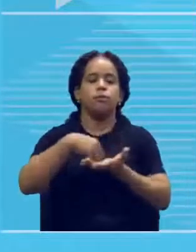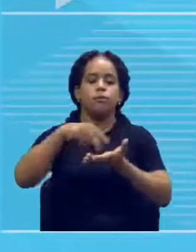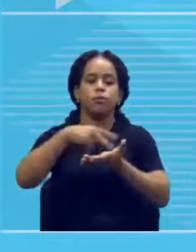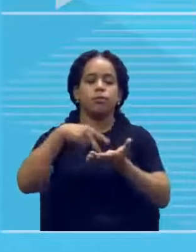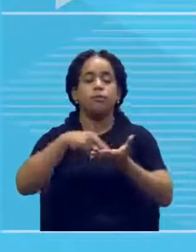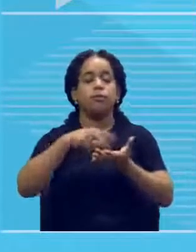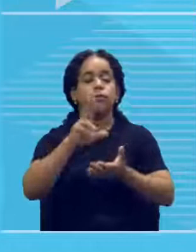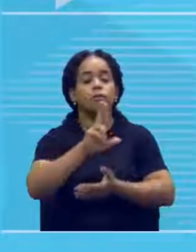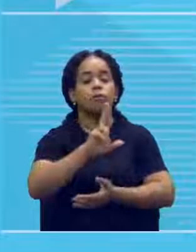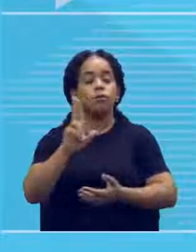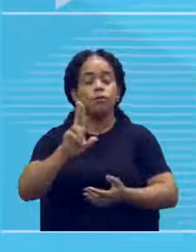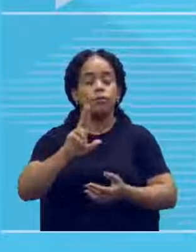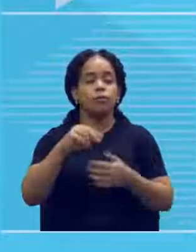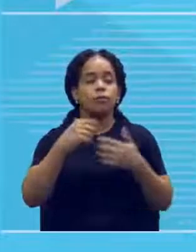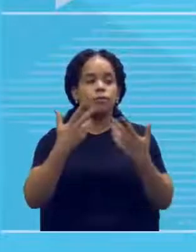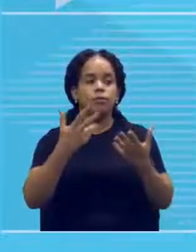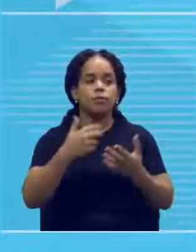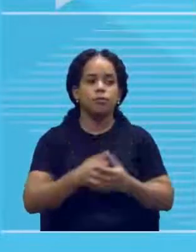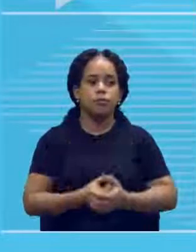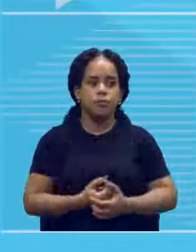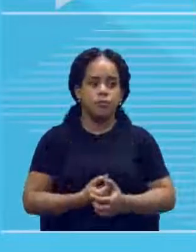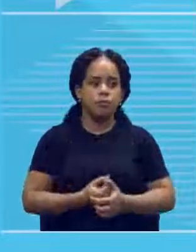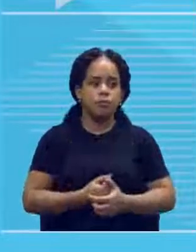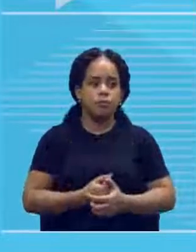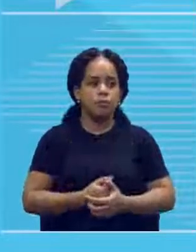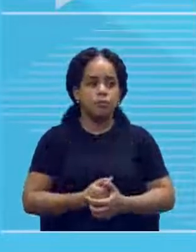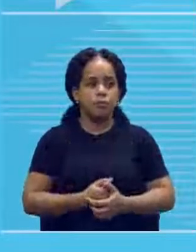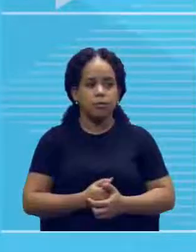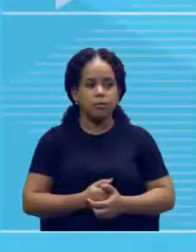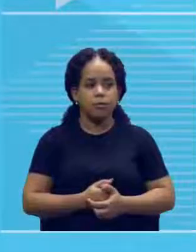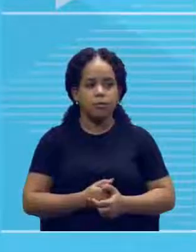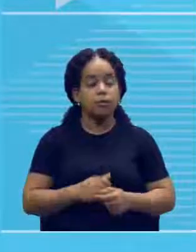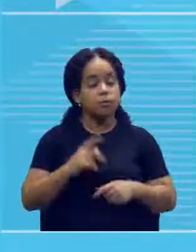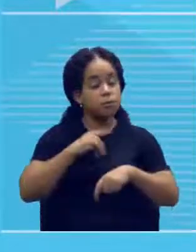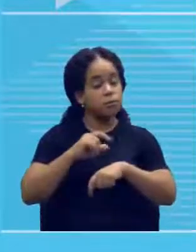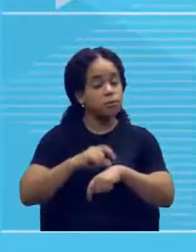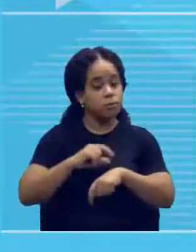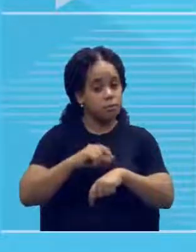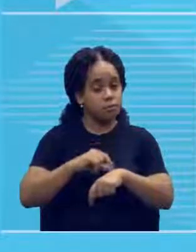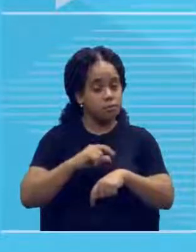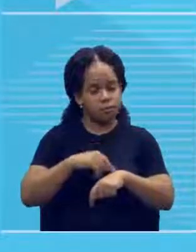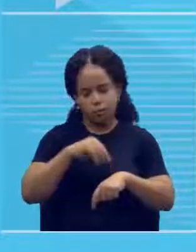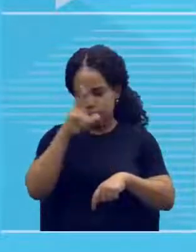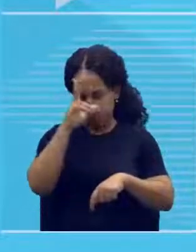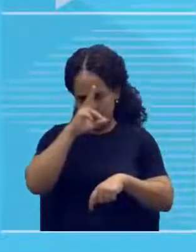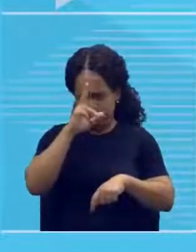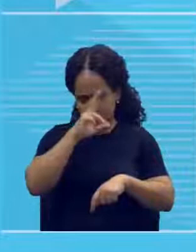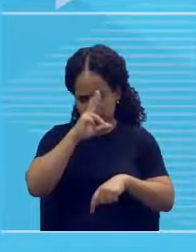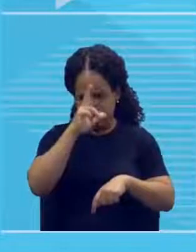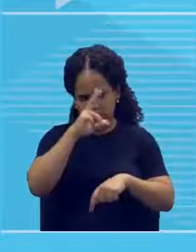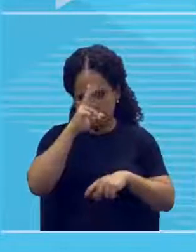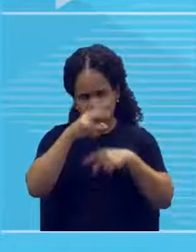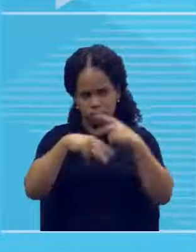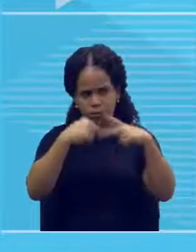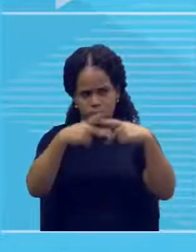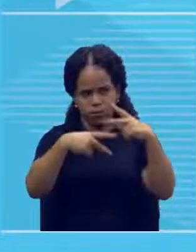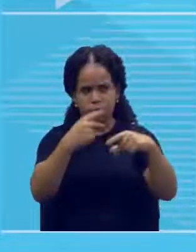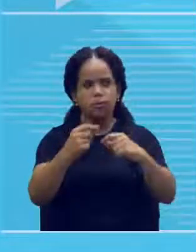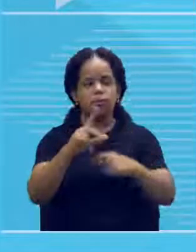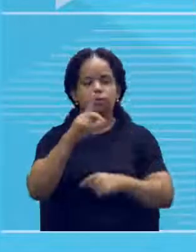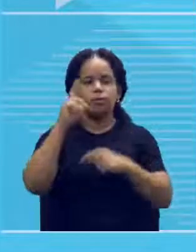né? Que eu dei para vocês, que eu dei um tempinho aí para vocês fazerem. Vocês lembram da história de presente de